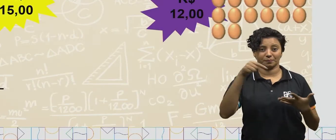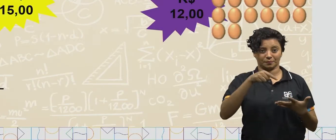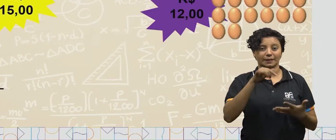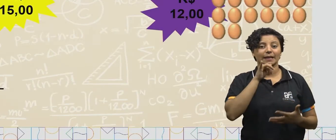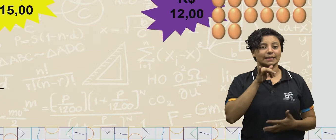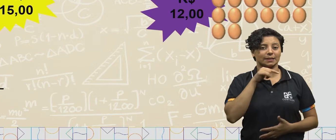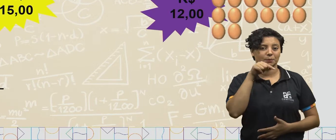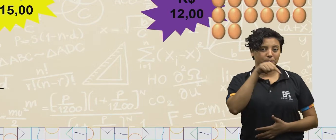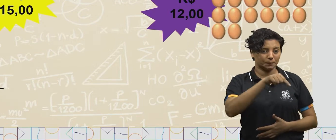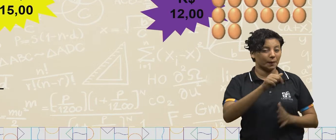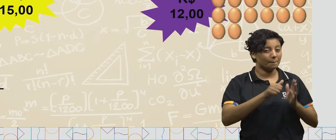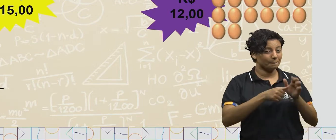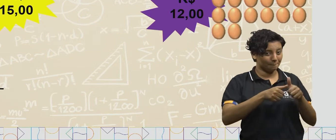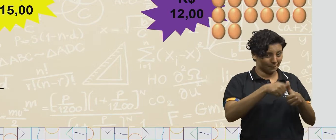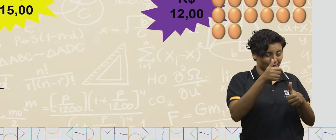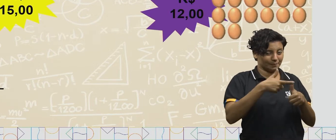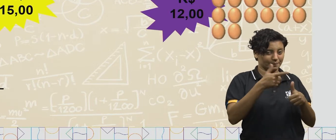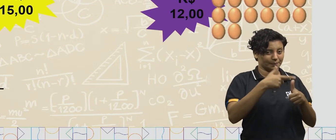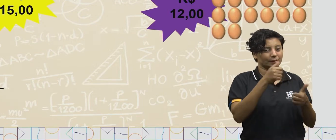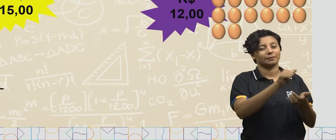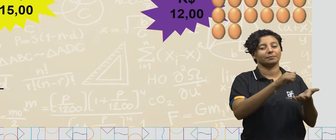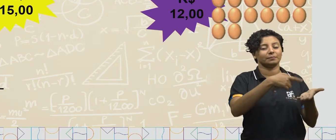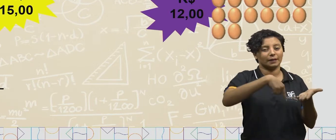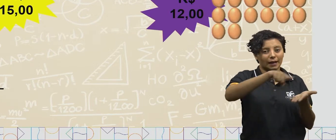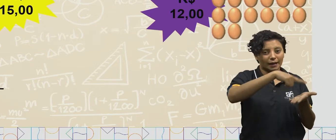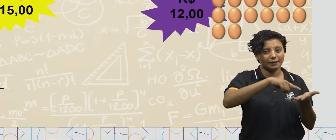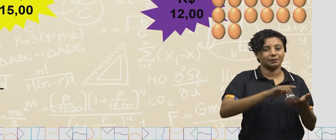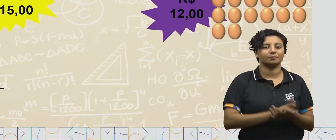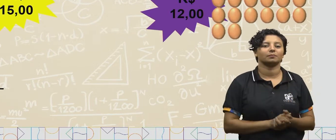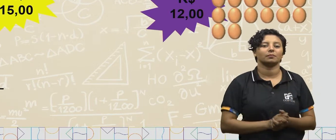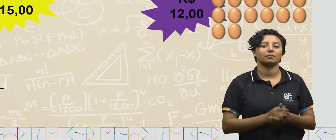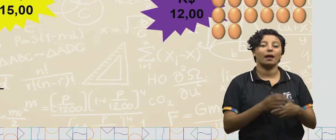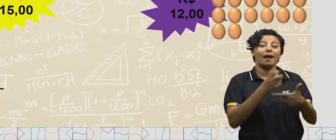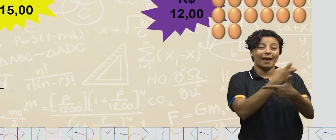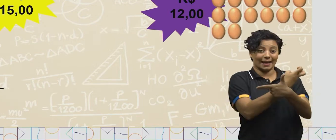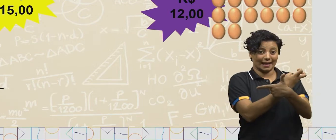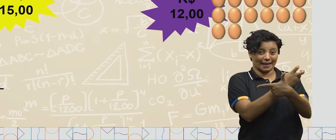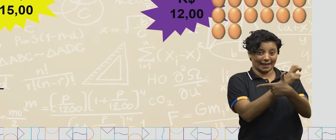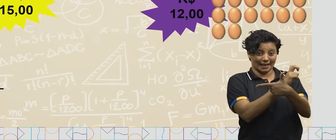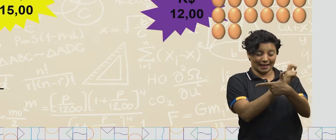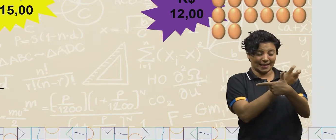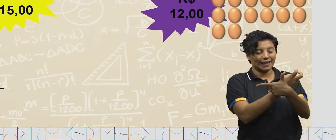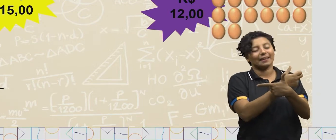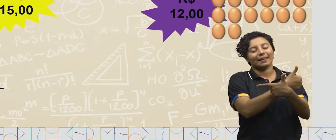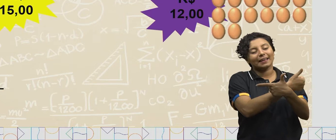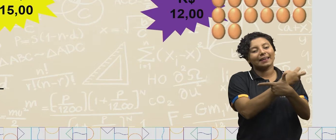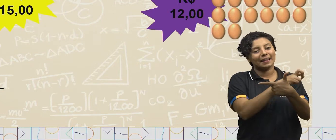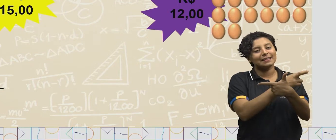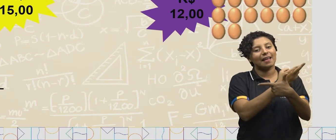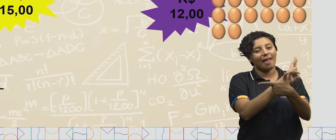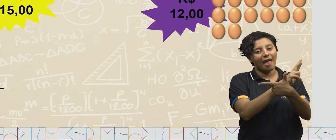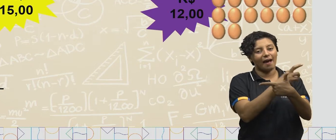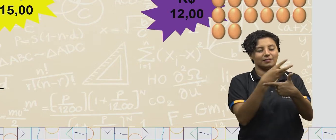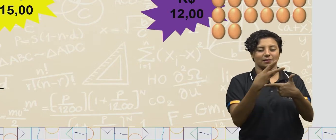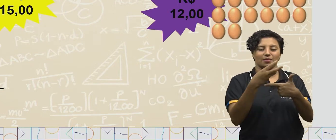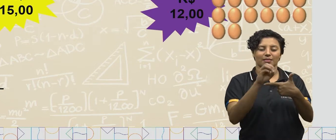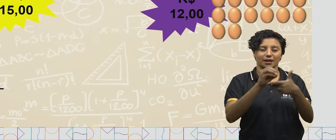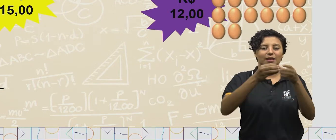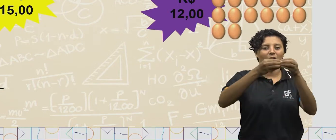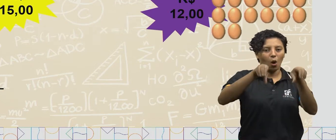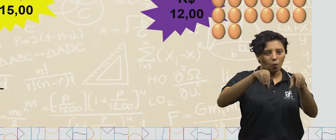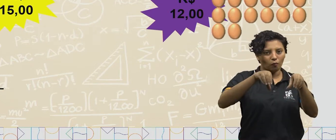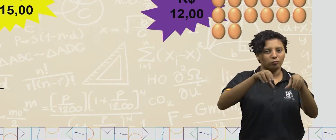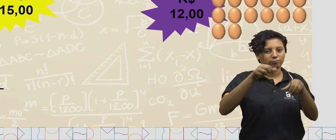vamos lá dividir R$15 por 30 ovos e depois R$12 por 20